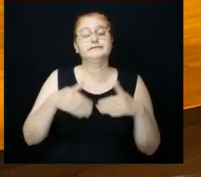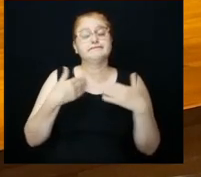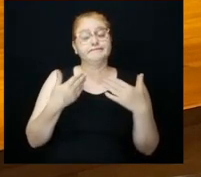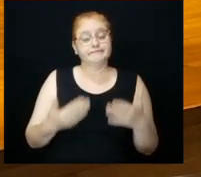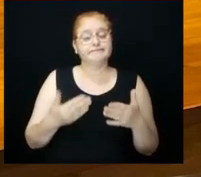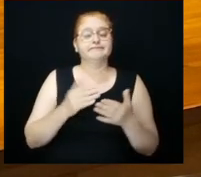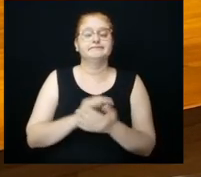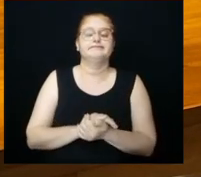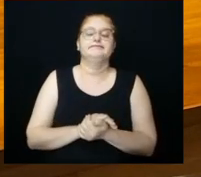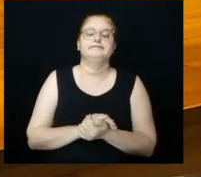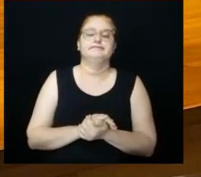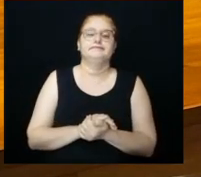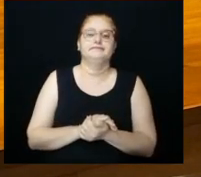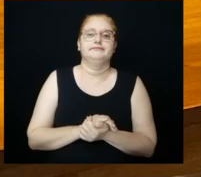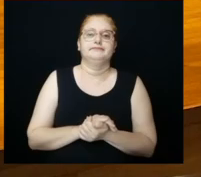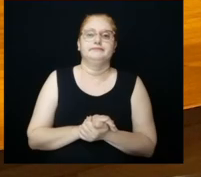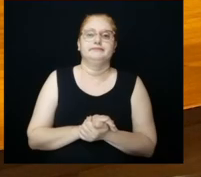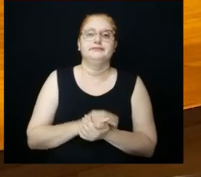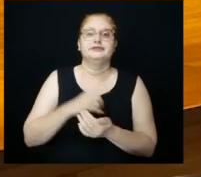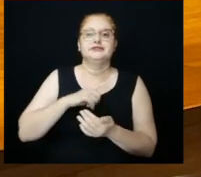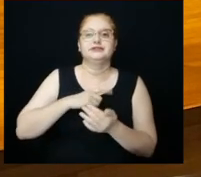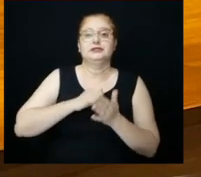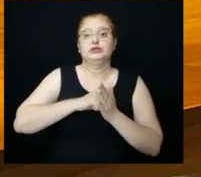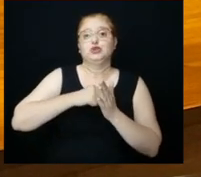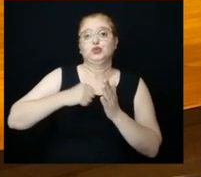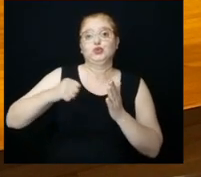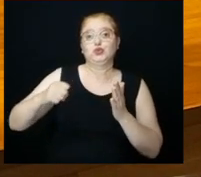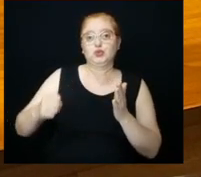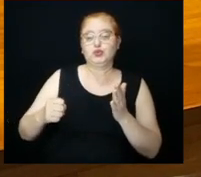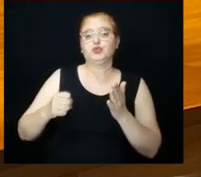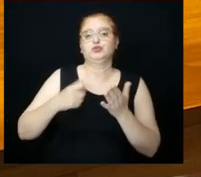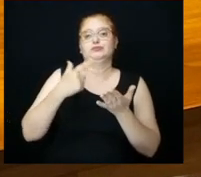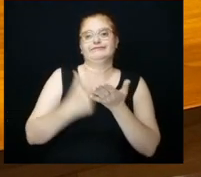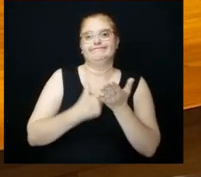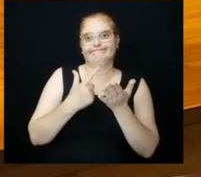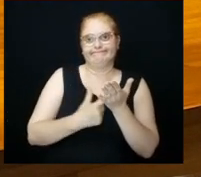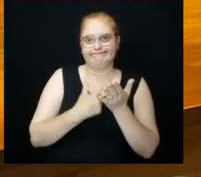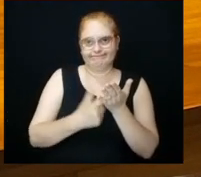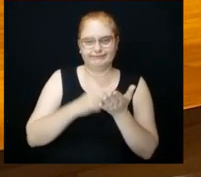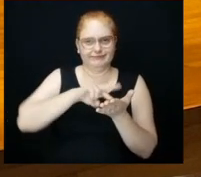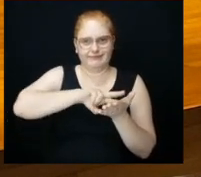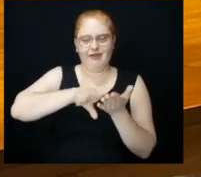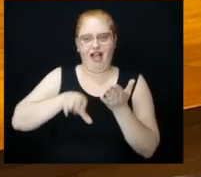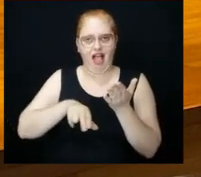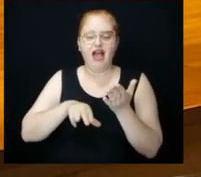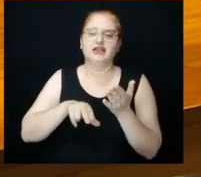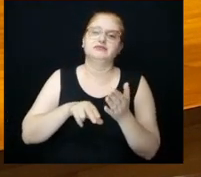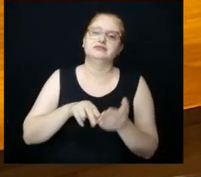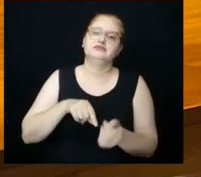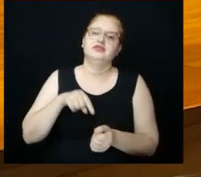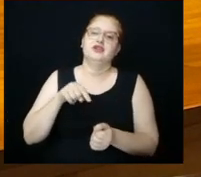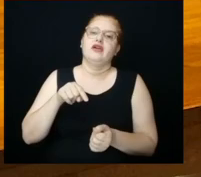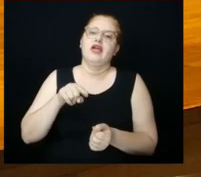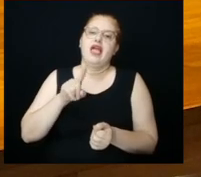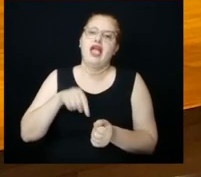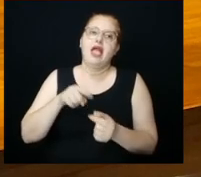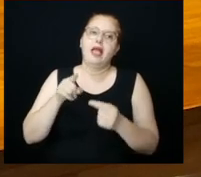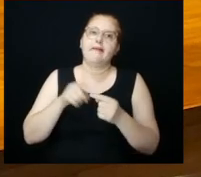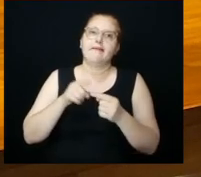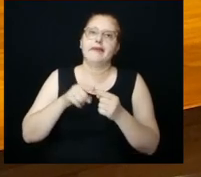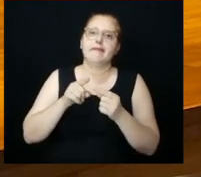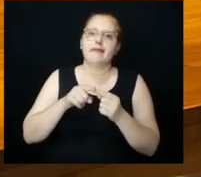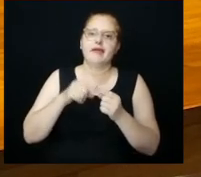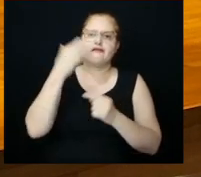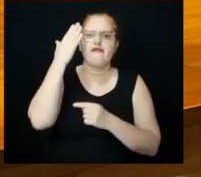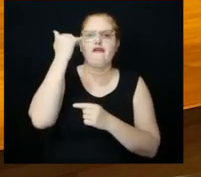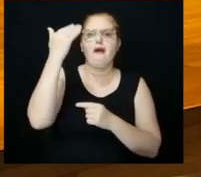Couto, ele tem uma vasta obra, né? Ele é um dos primeiros nomes da literatura